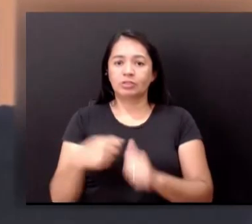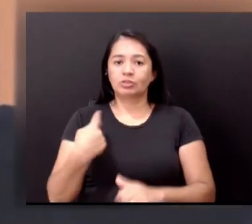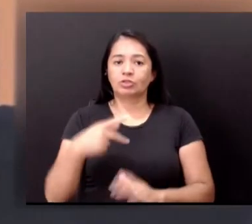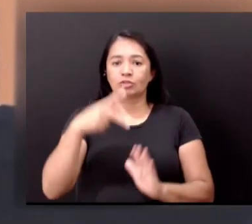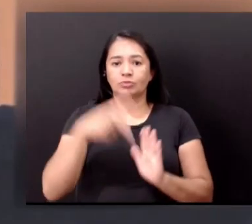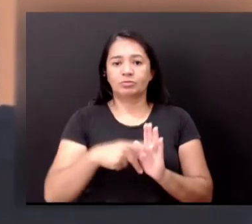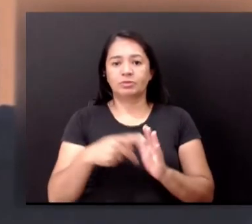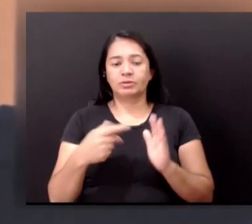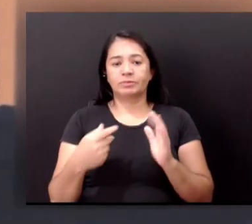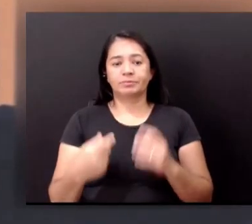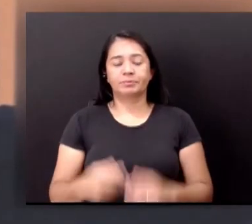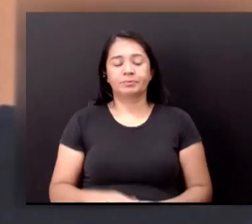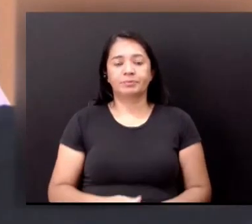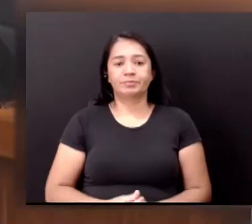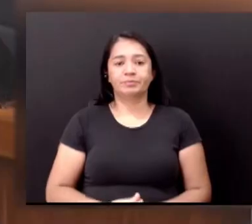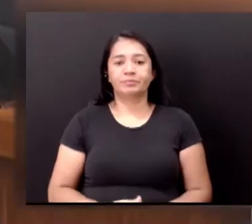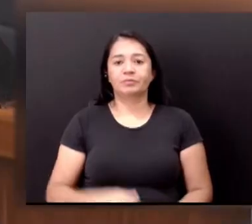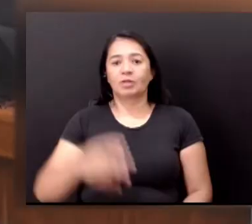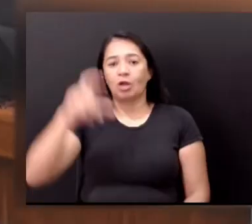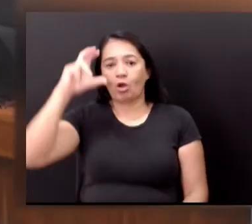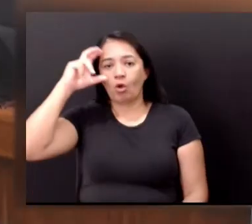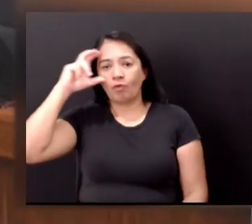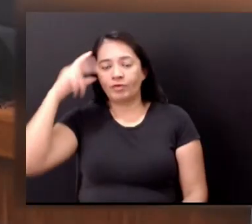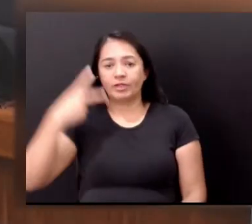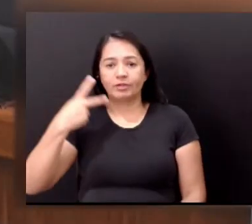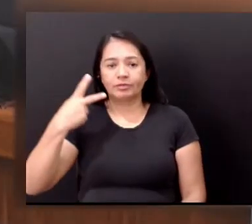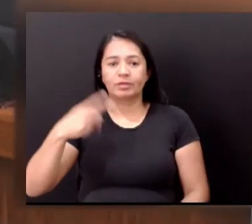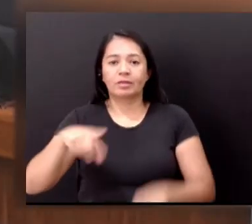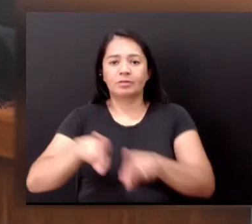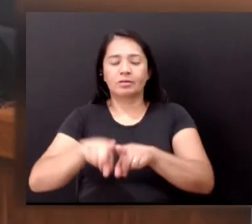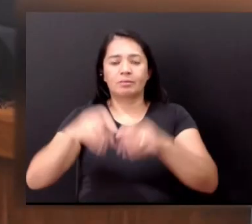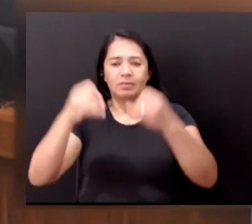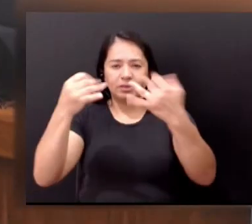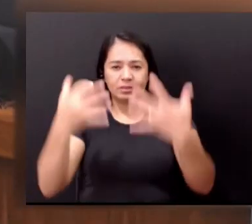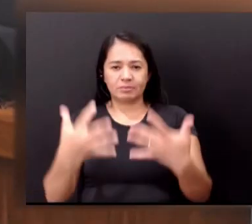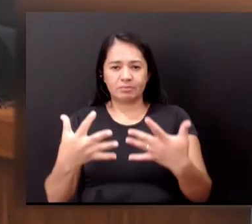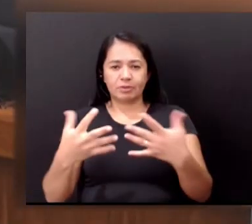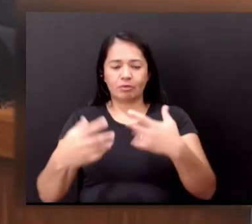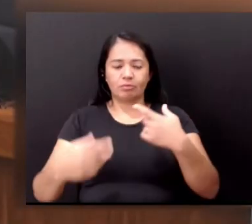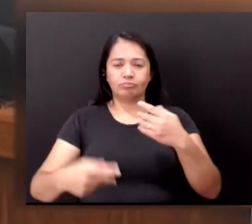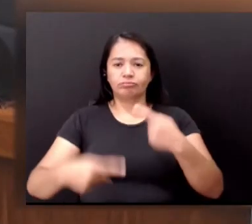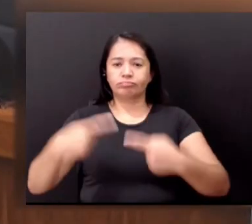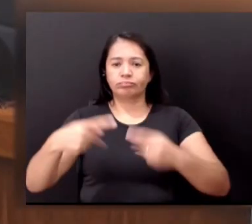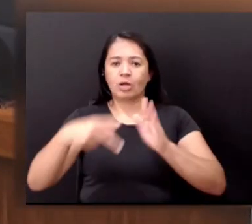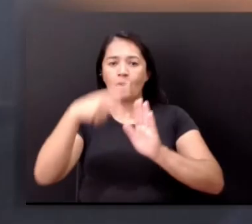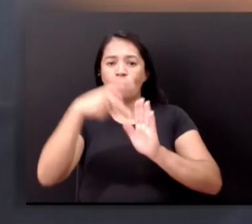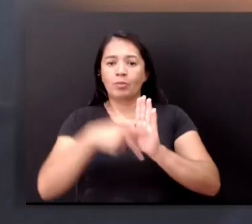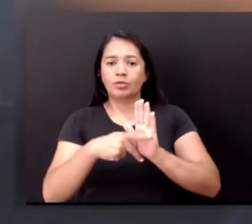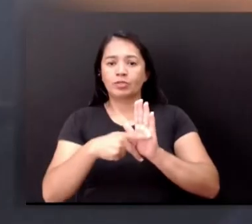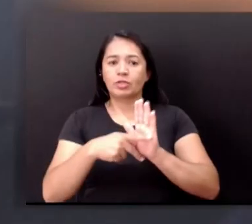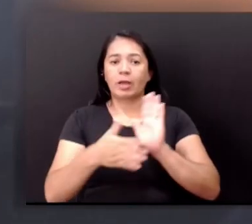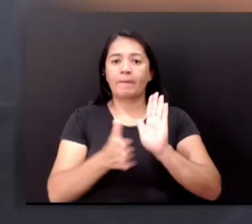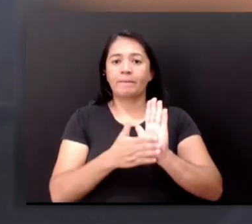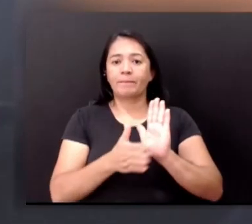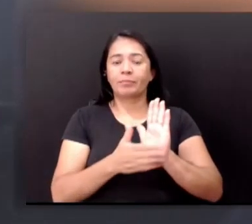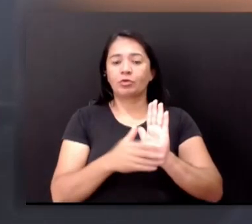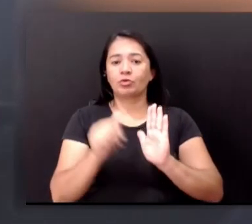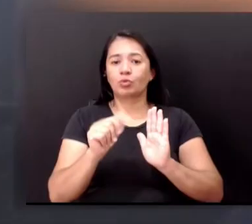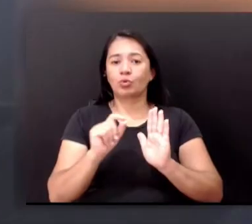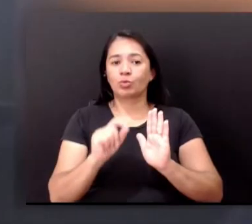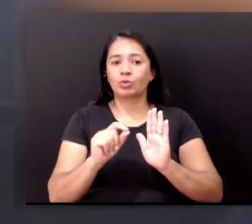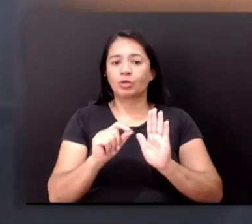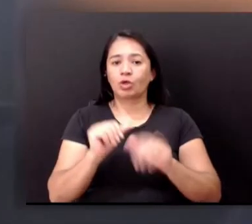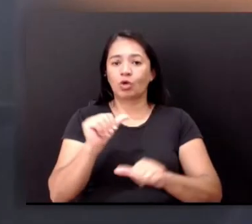O vereador Carlinhos Camelô também explicou um dos projetos debatidos na audiência que propõe uma mudança no nome da Comissão de